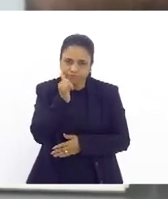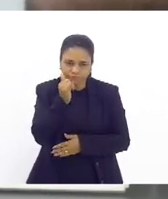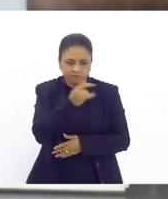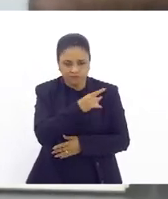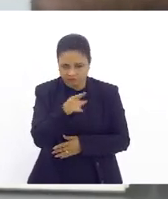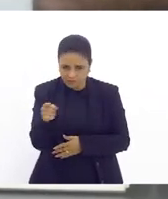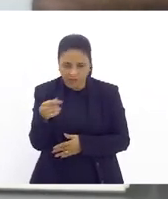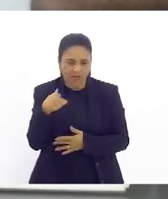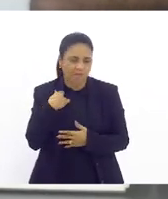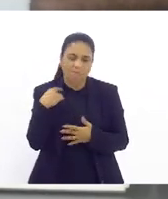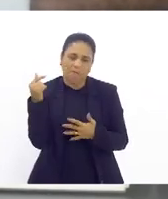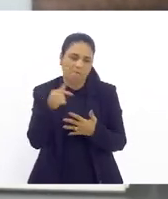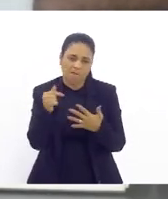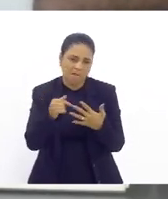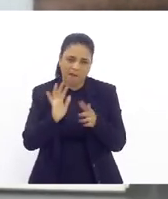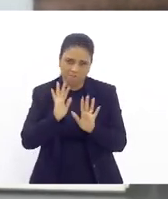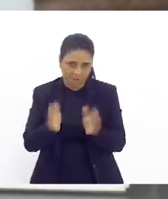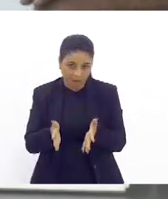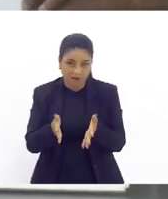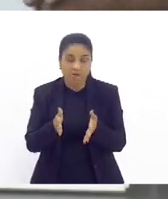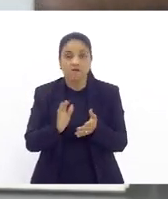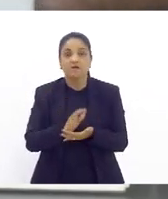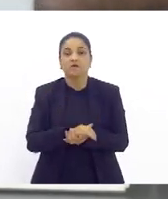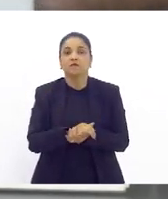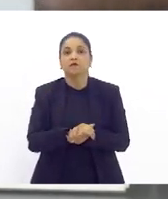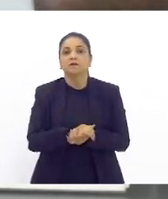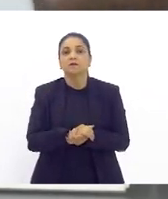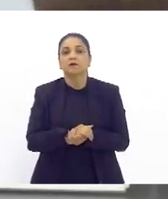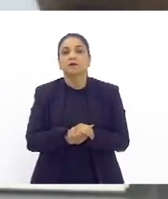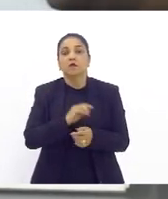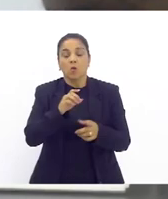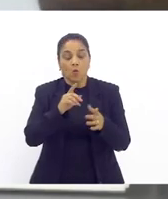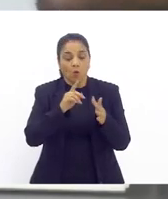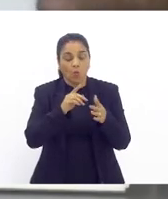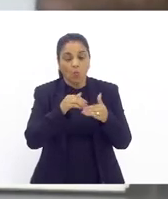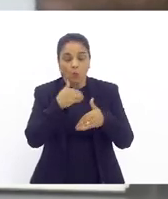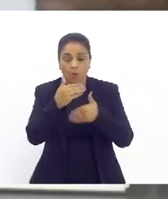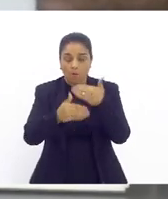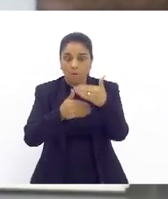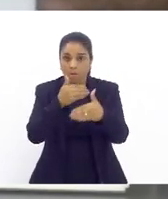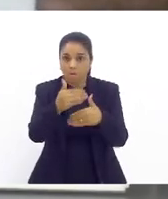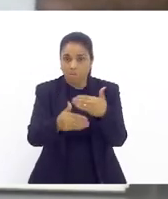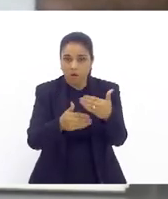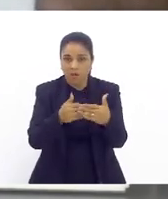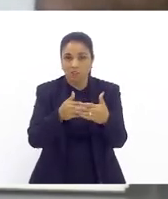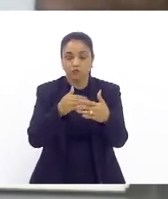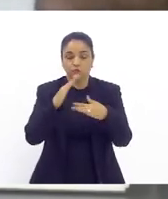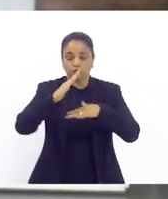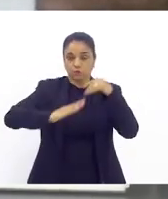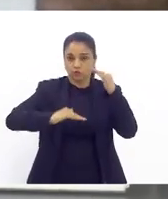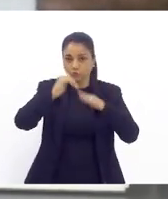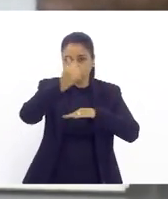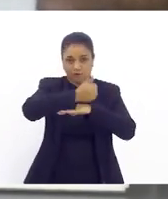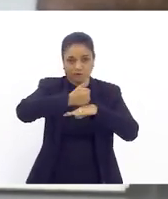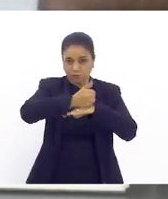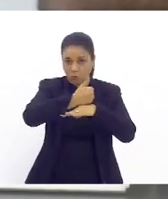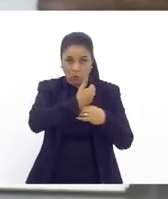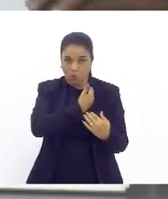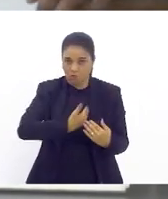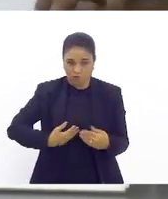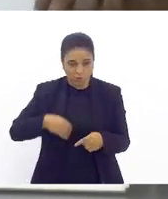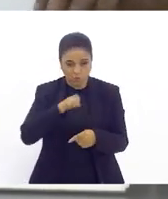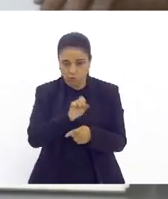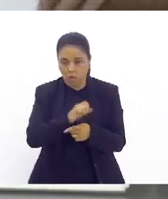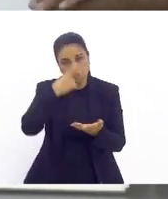detalhar mais nós temos um problema sério com planos de carreira que o governo do estado realmente não não compre tá um ano